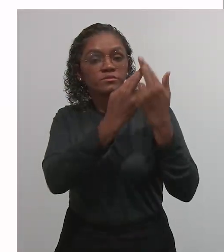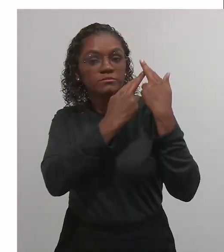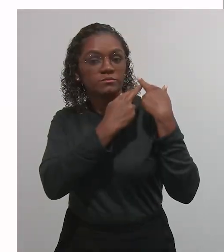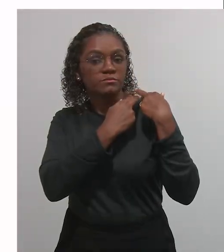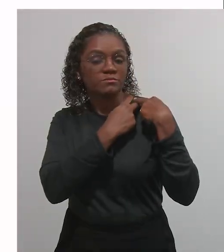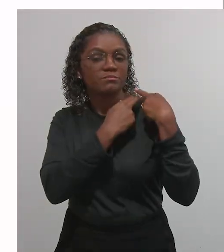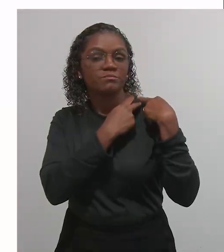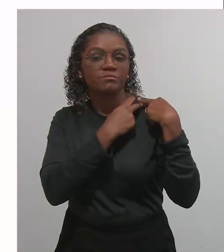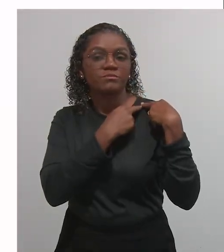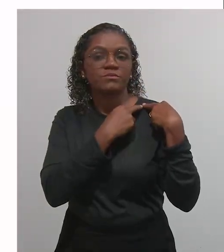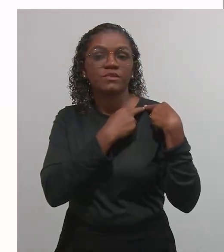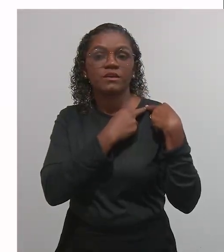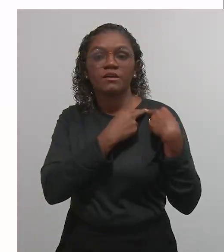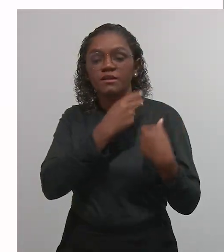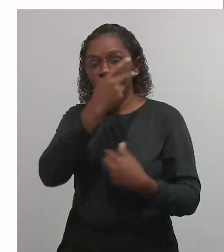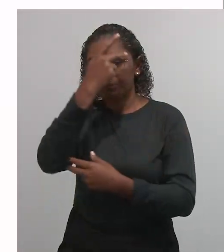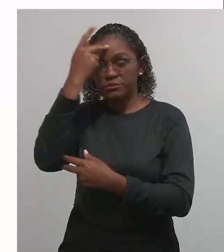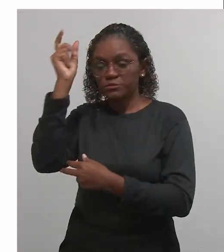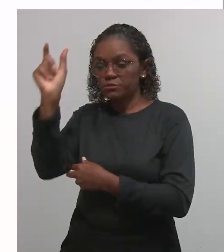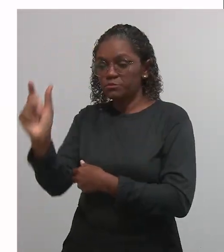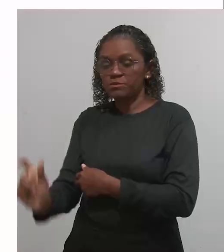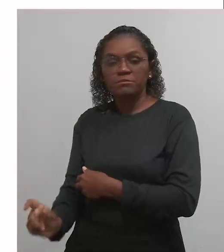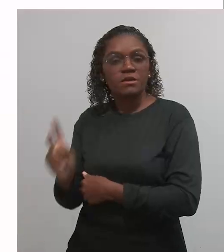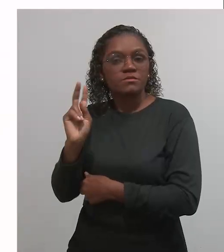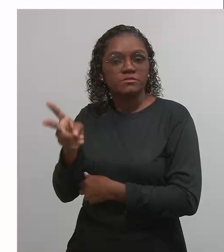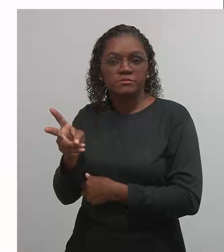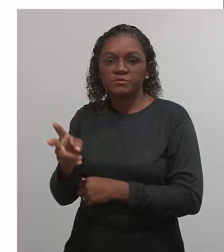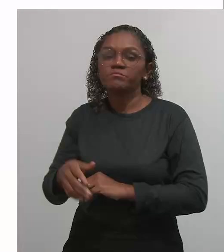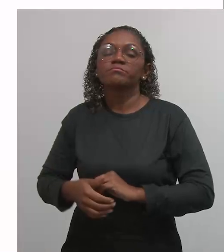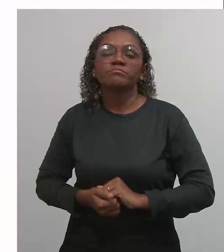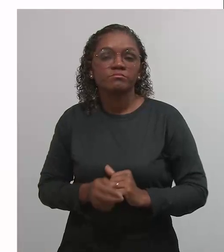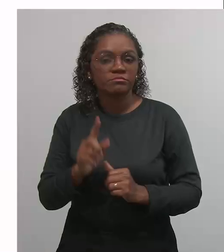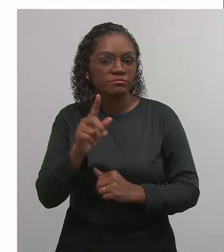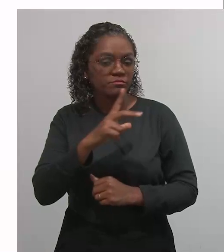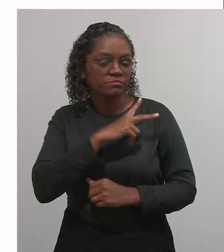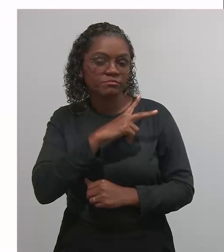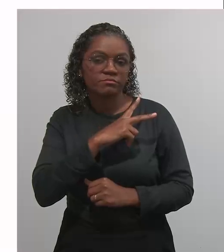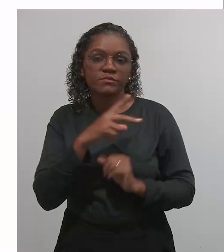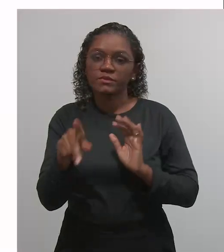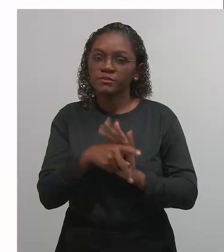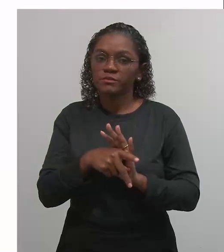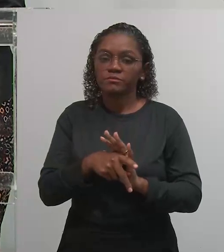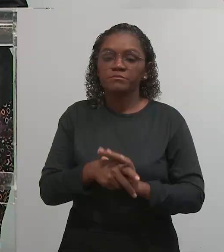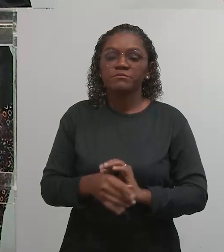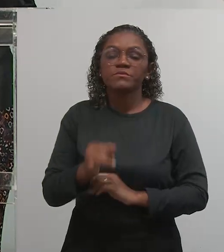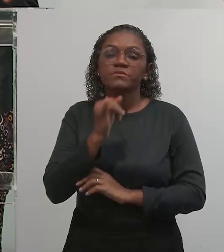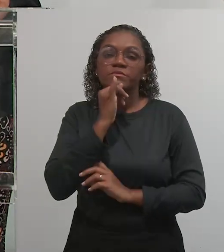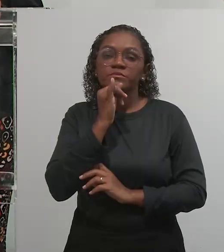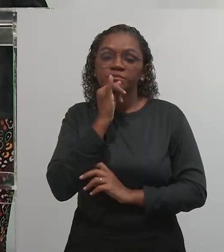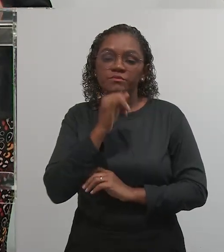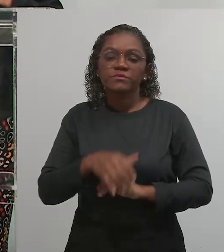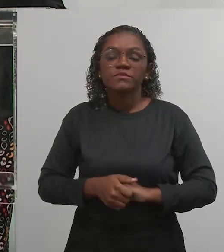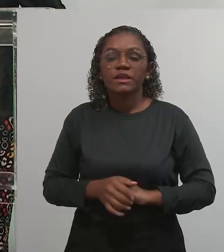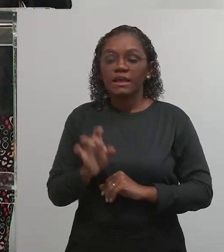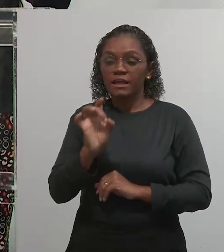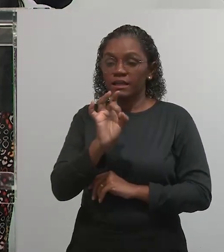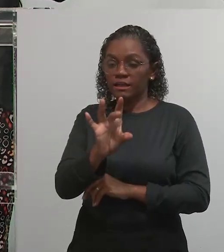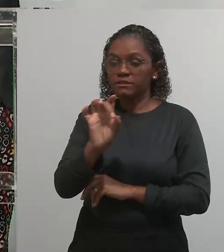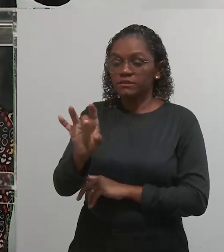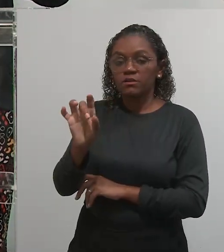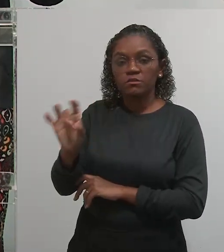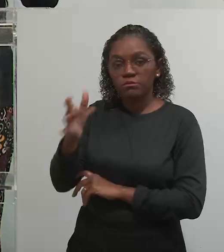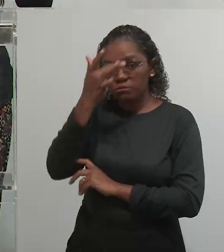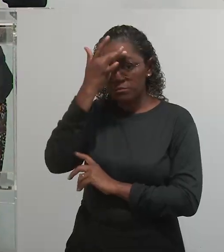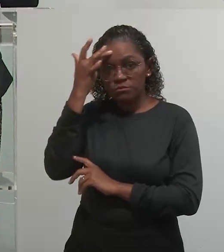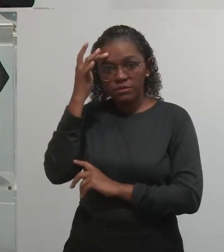de responsabilidade pessoal. Então, isso quer dizer que cada pessoa, na sua realidade, ela é